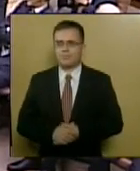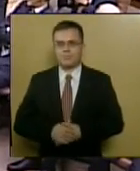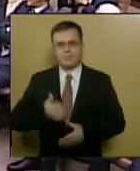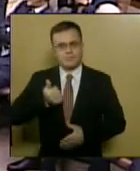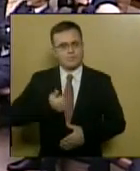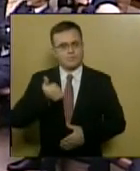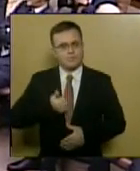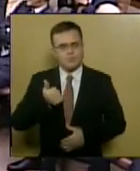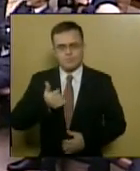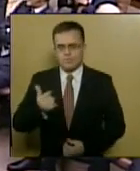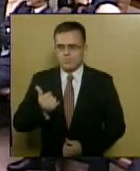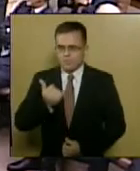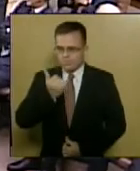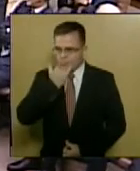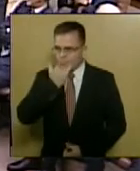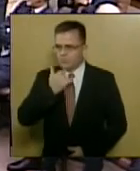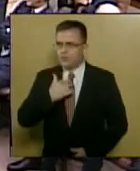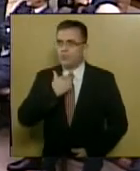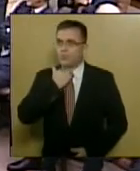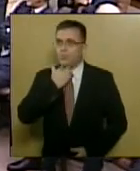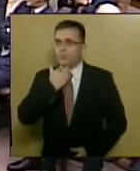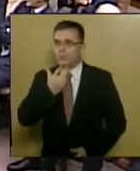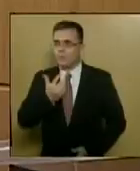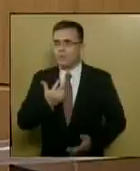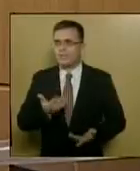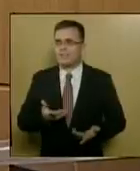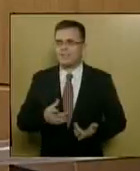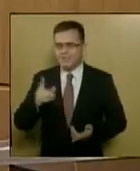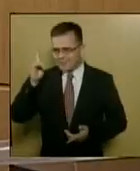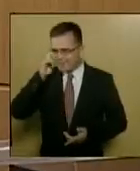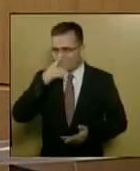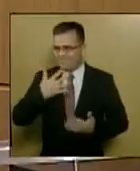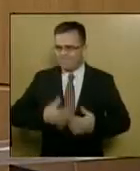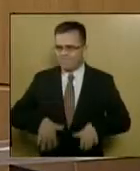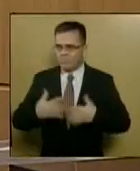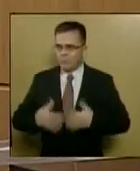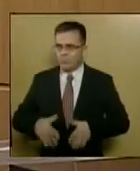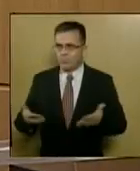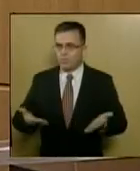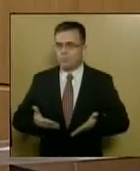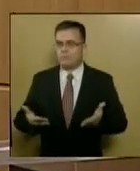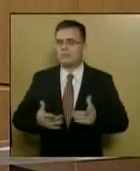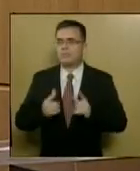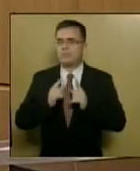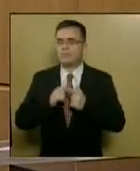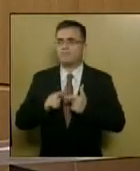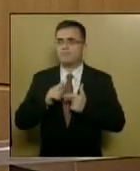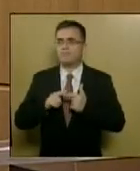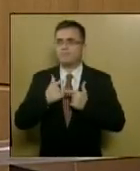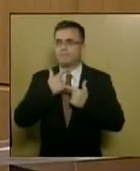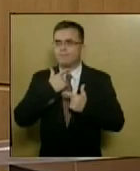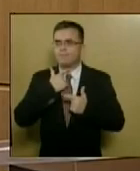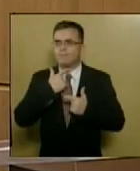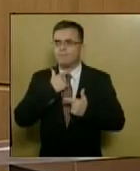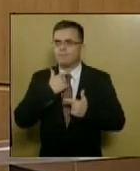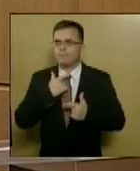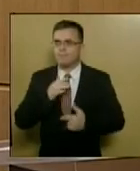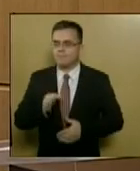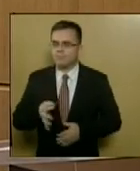Primeiramente, já pedindo desculpa, que a minha voz já não é das melhores e hoje está com a pior um